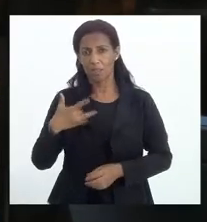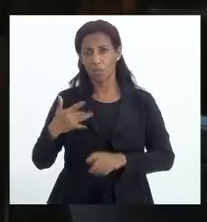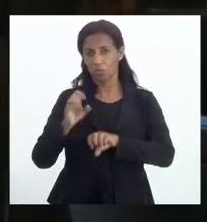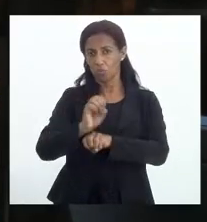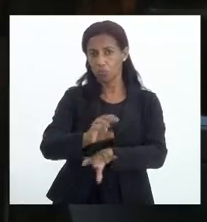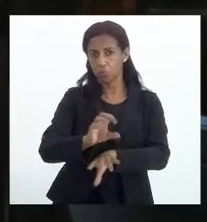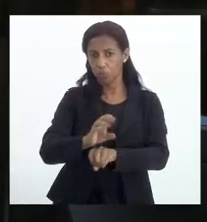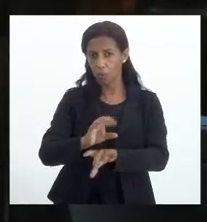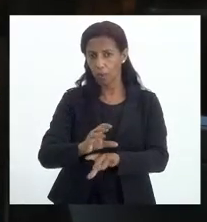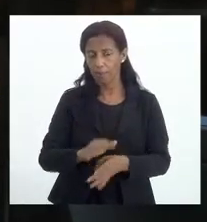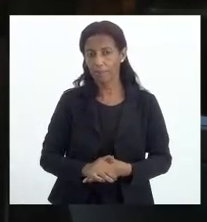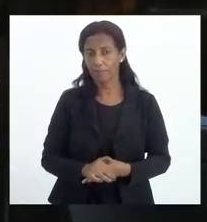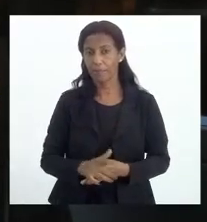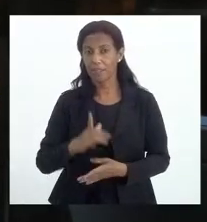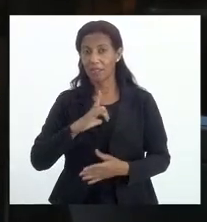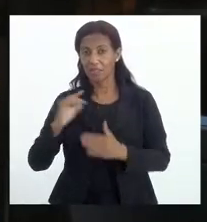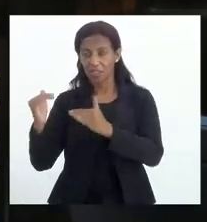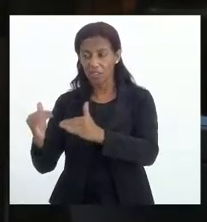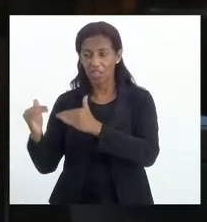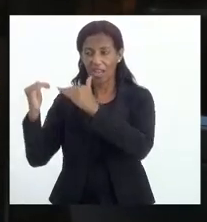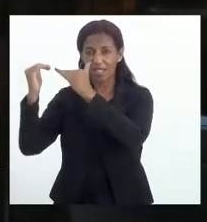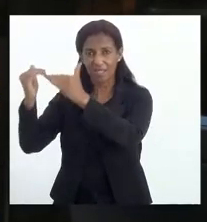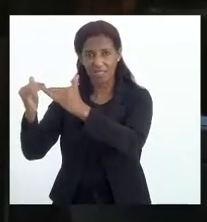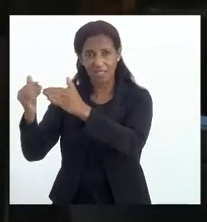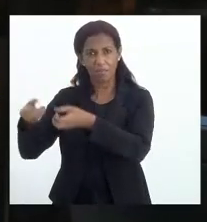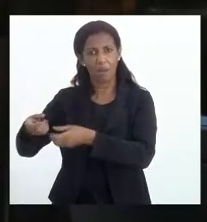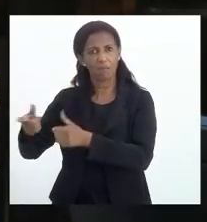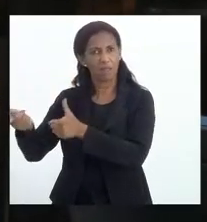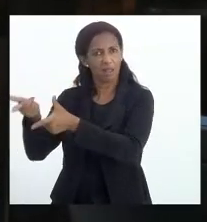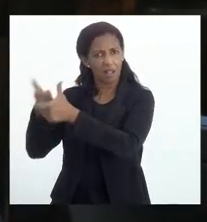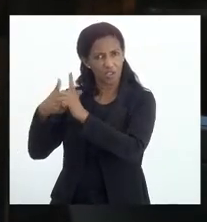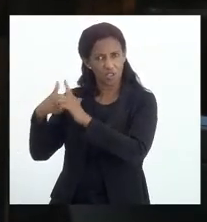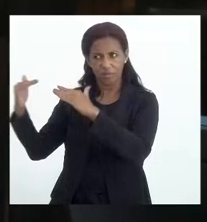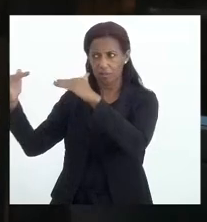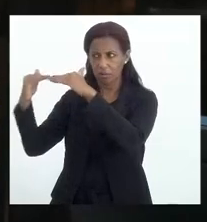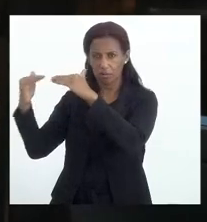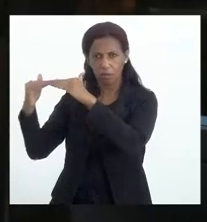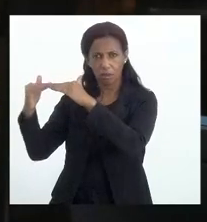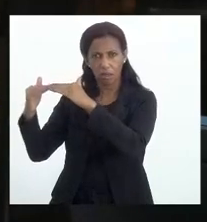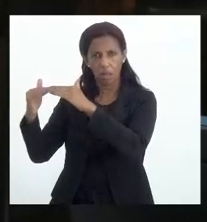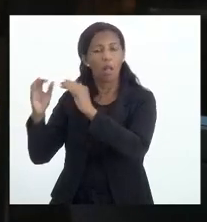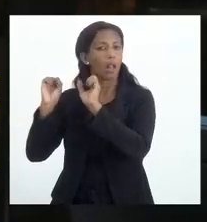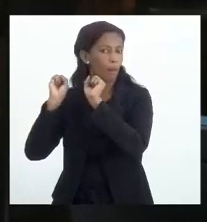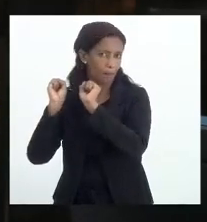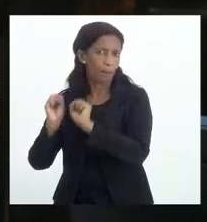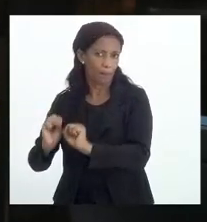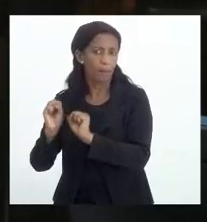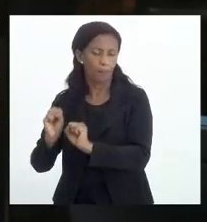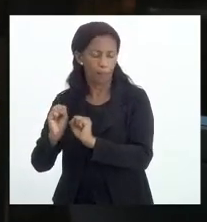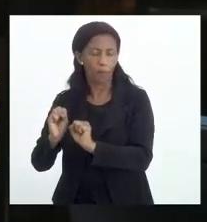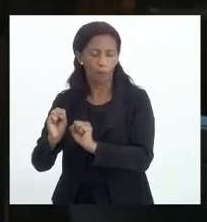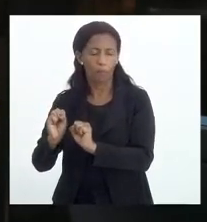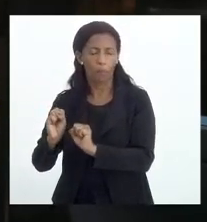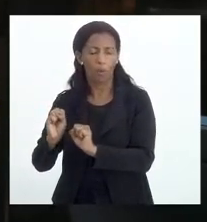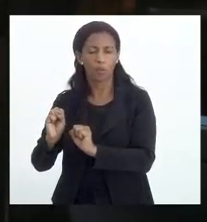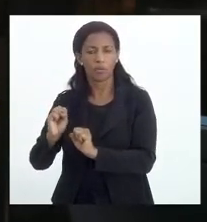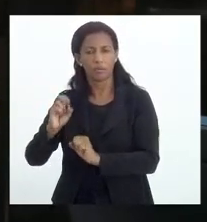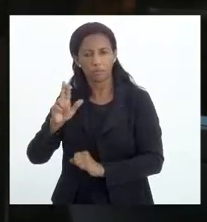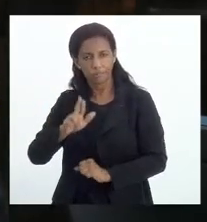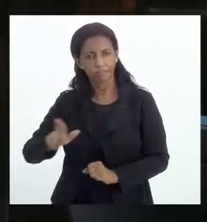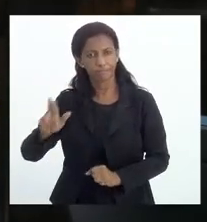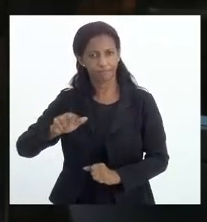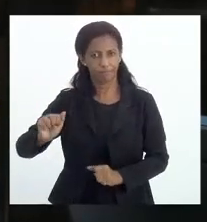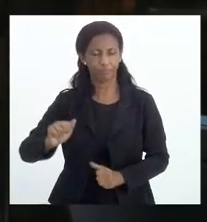educação e que esteja acima daquela despesa que a gente colocou no teto, ela pode ser efetuada.